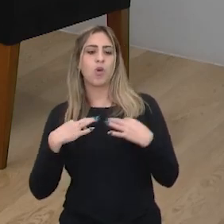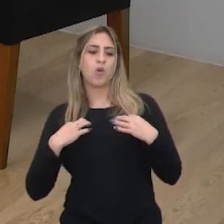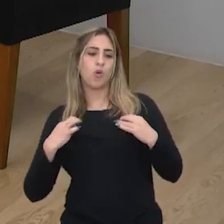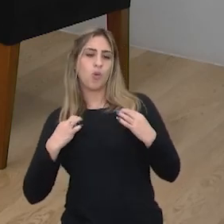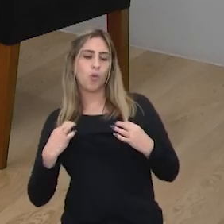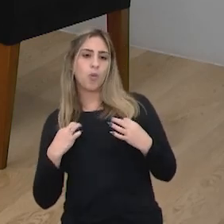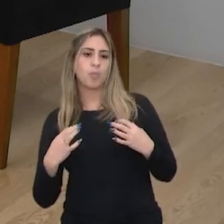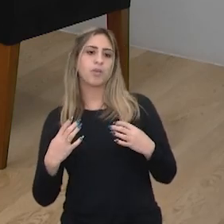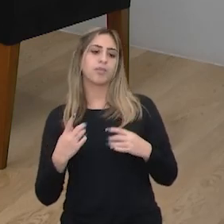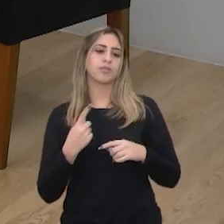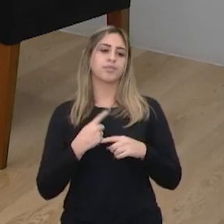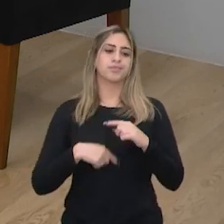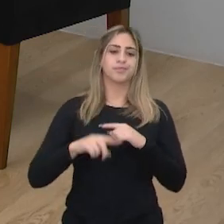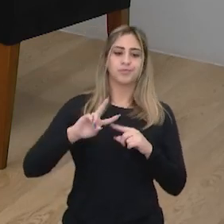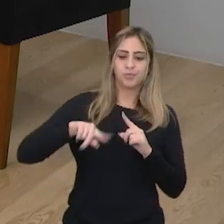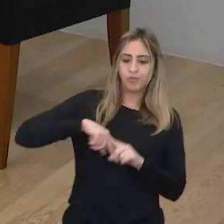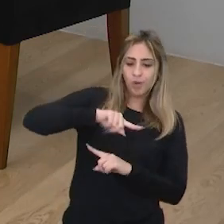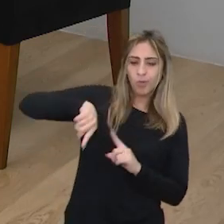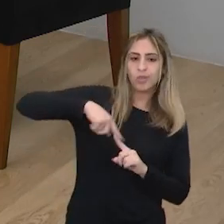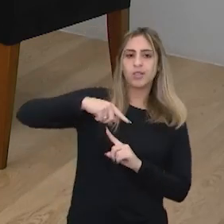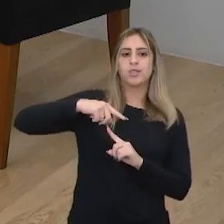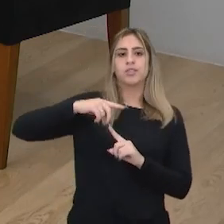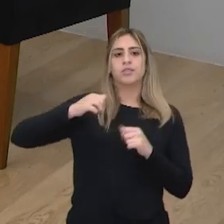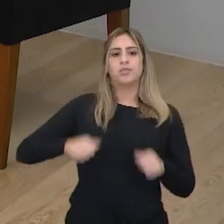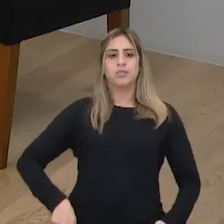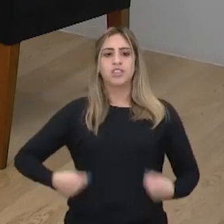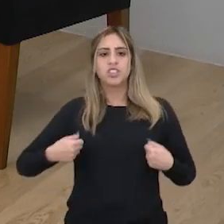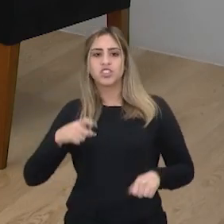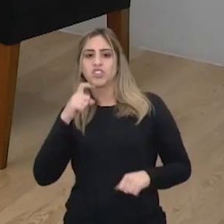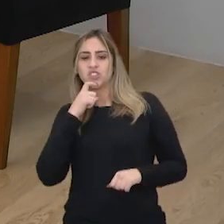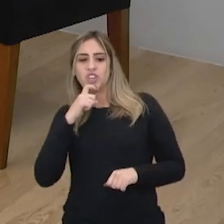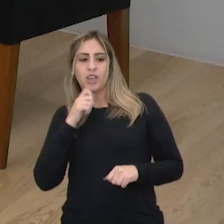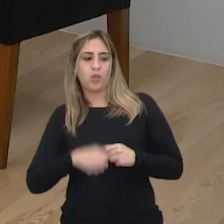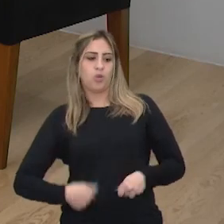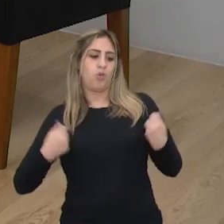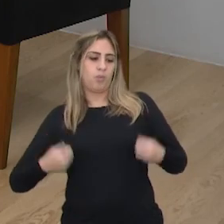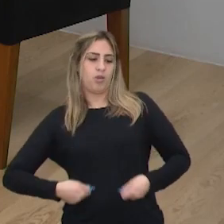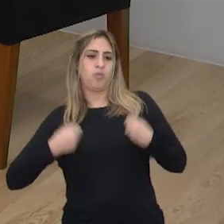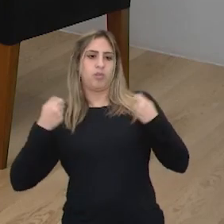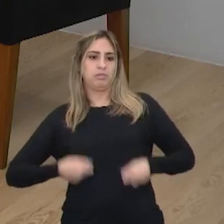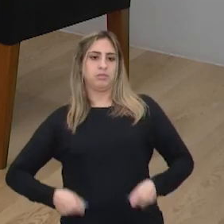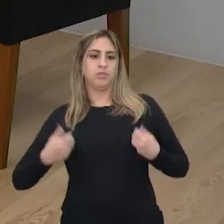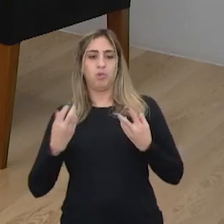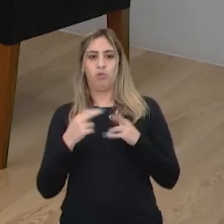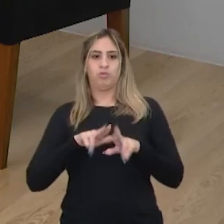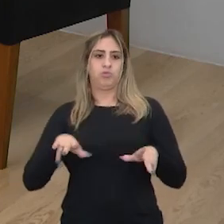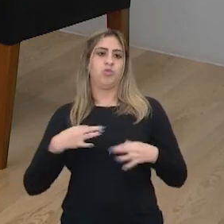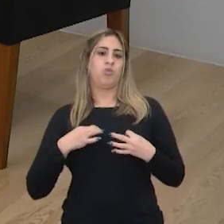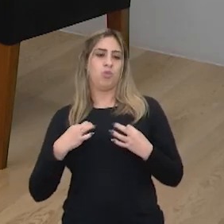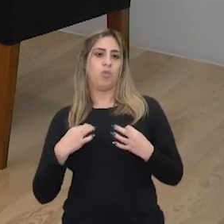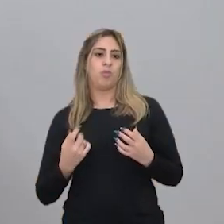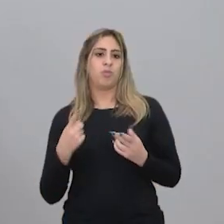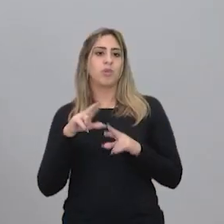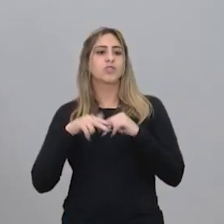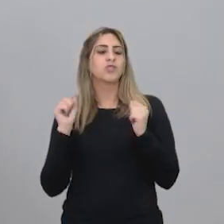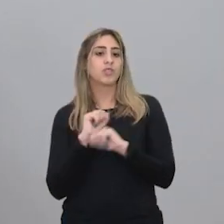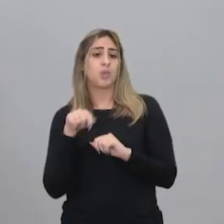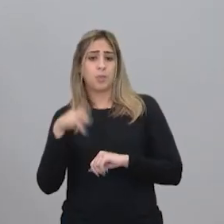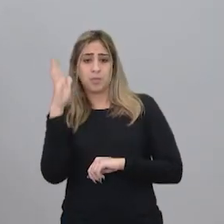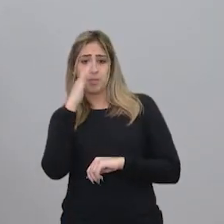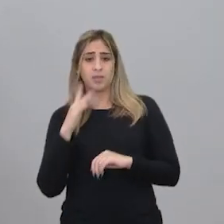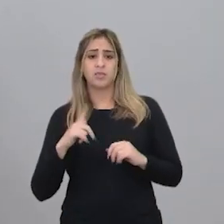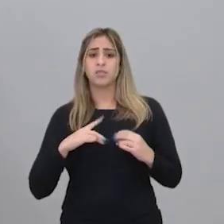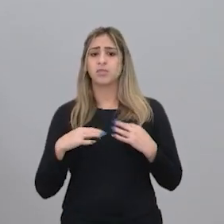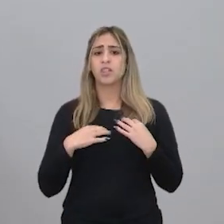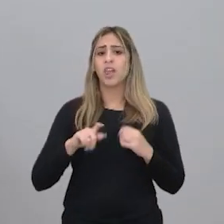bota dupla, bota tripla, o macacão de gelo, mas assim, para você começar em trilhas do Brasil, o teu investimento